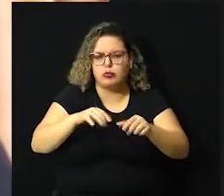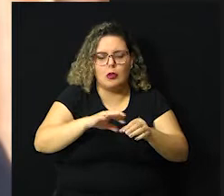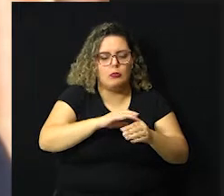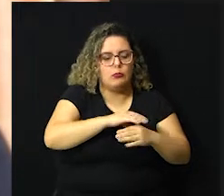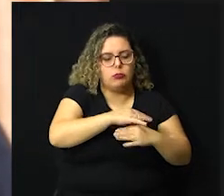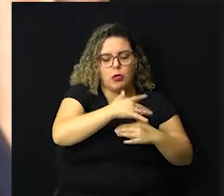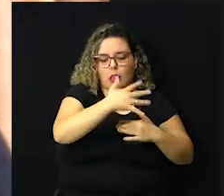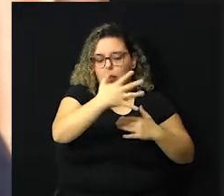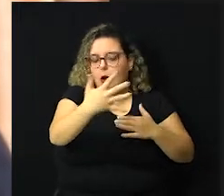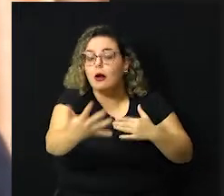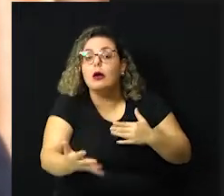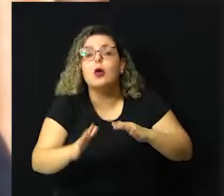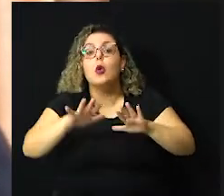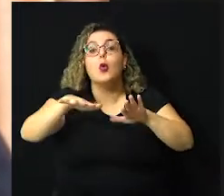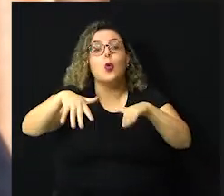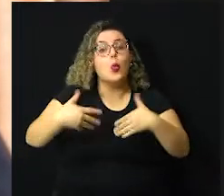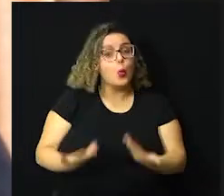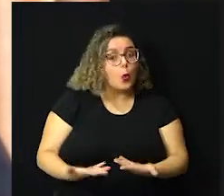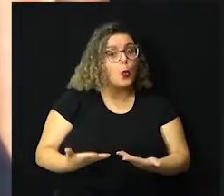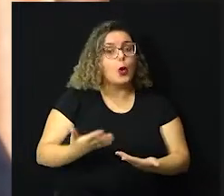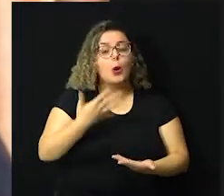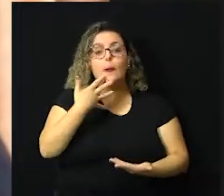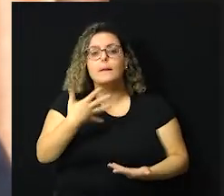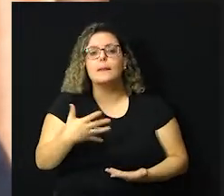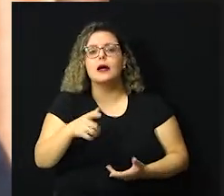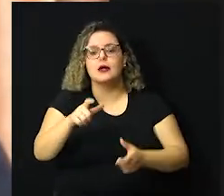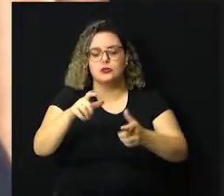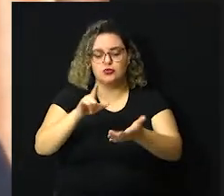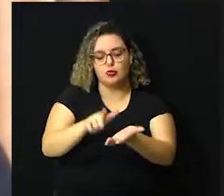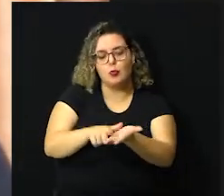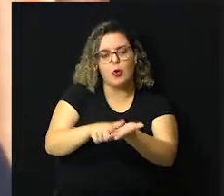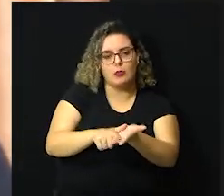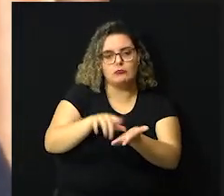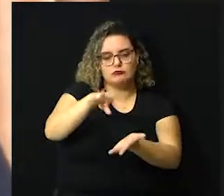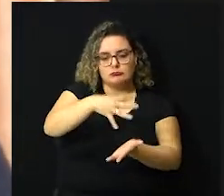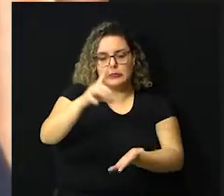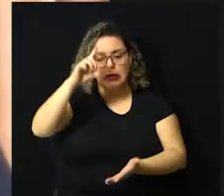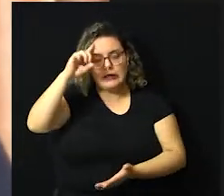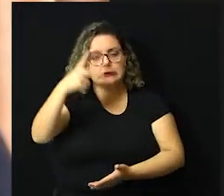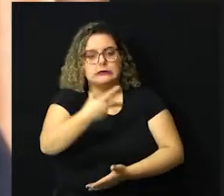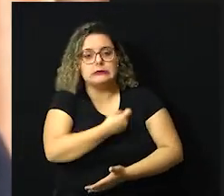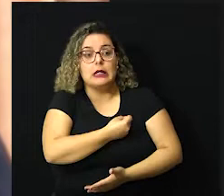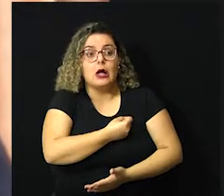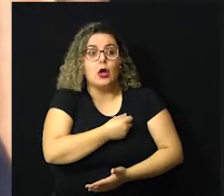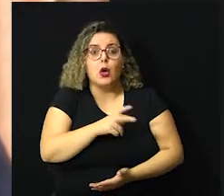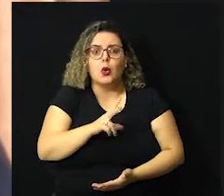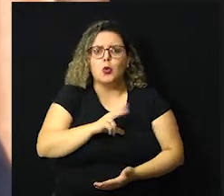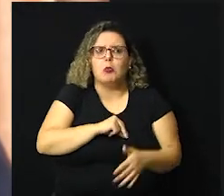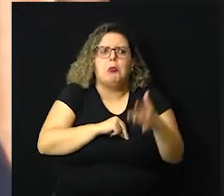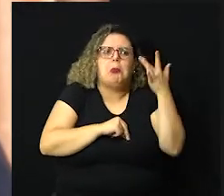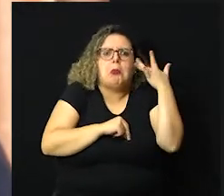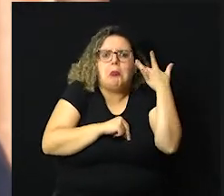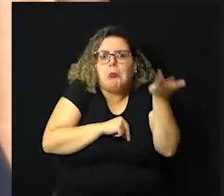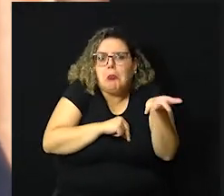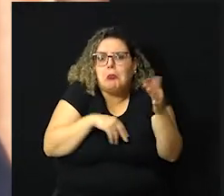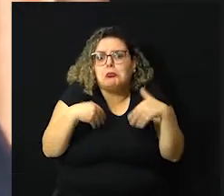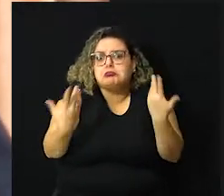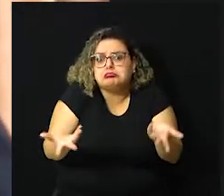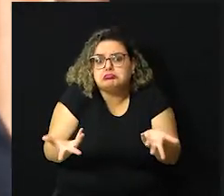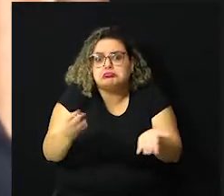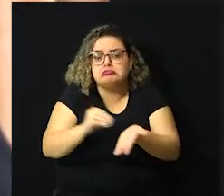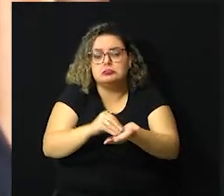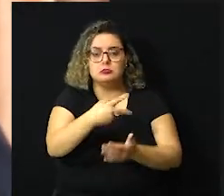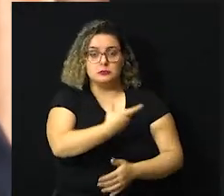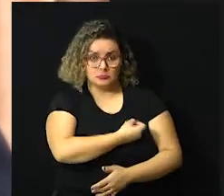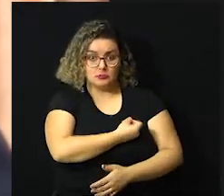da vida, que quando nos exigem a carteira de vacinação, a gente para e fala, puxa vida, mas eu nem sei quando eu tomei a última dose. E